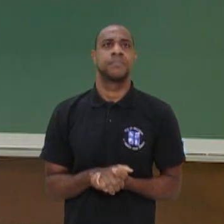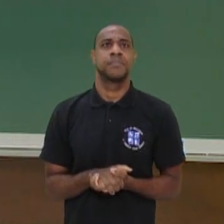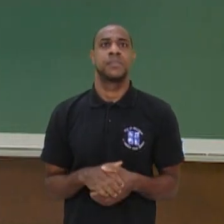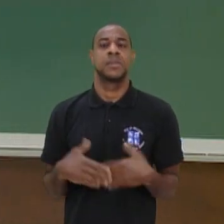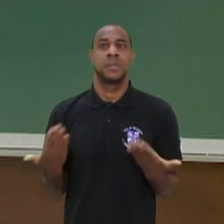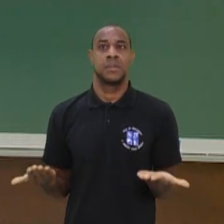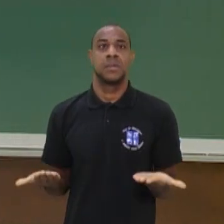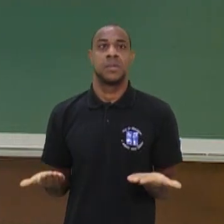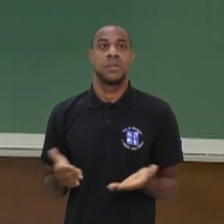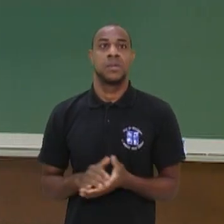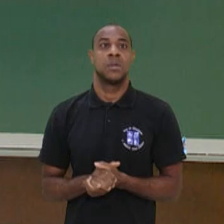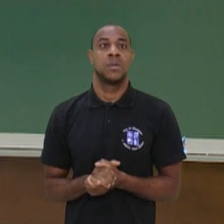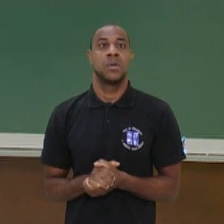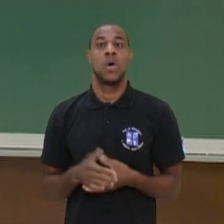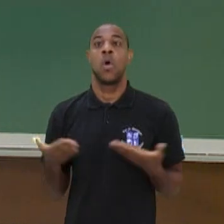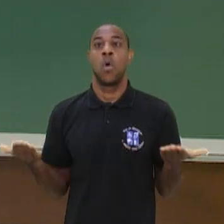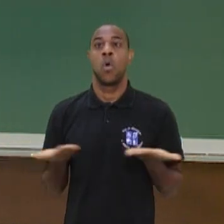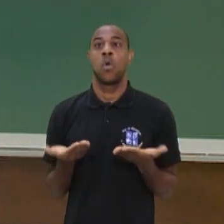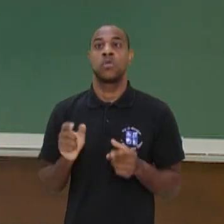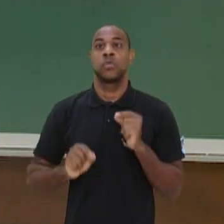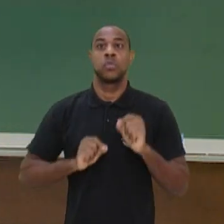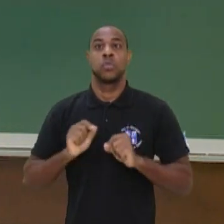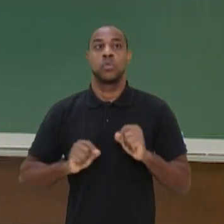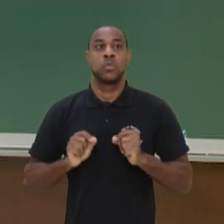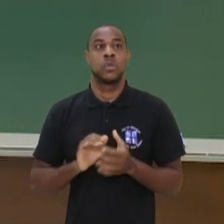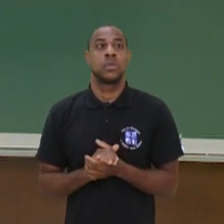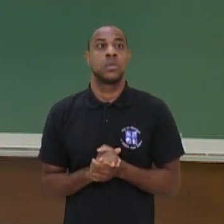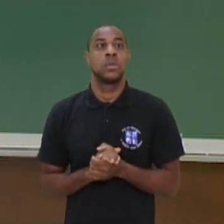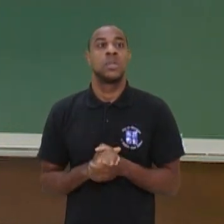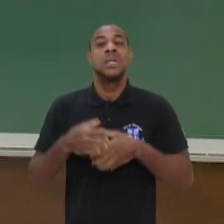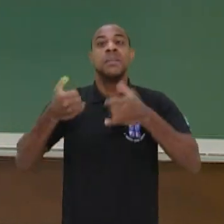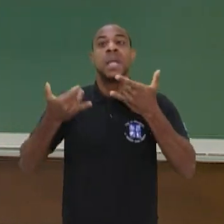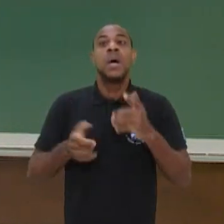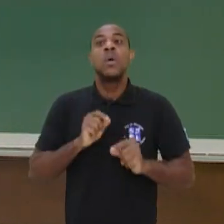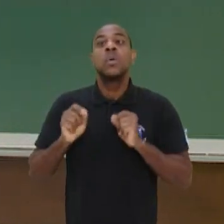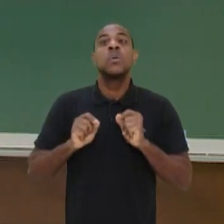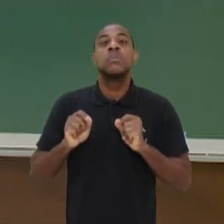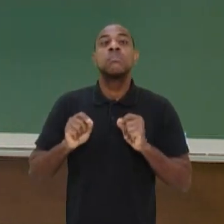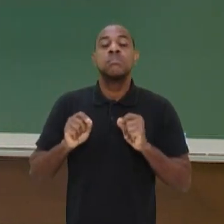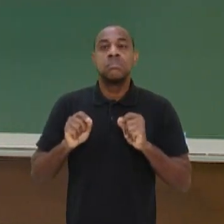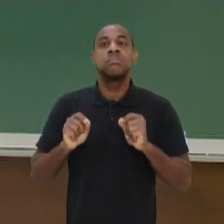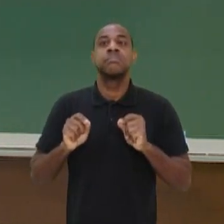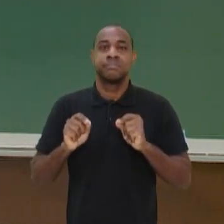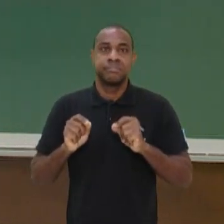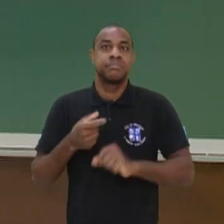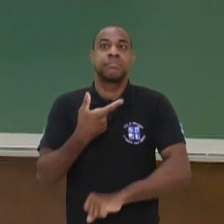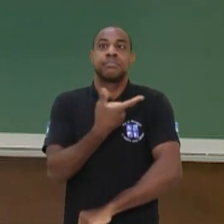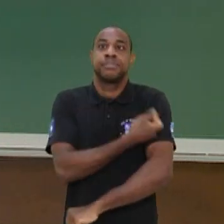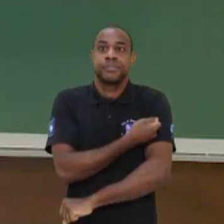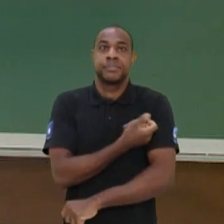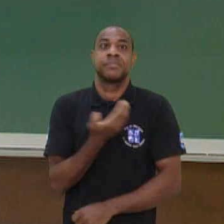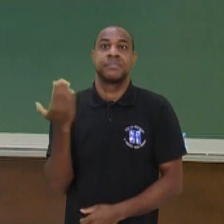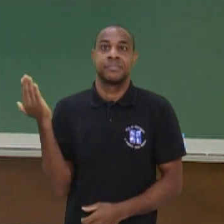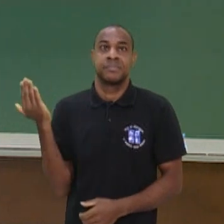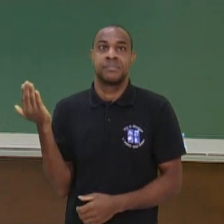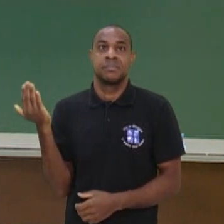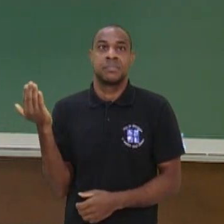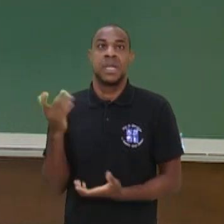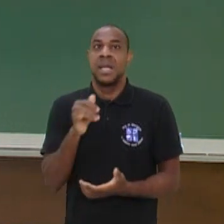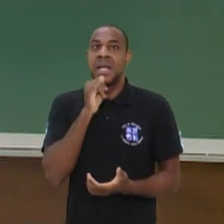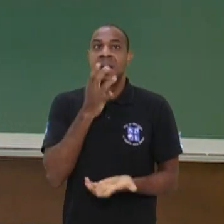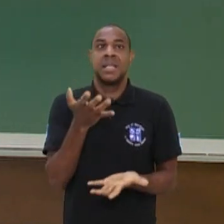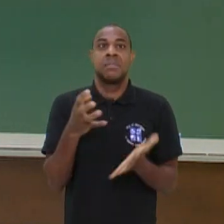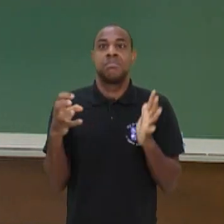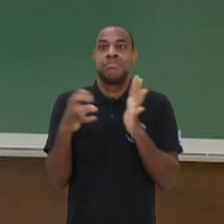Muito bem, gente, o que vimos na aula de hoje? Definimos o que são infecções sexualmente transmissíveis.